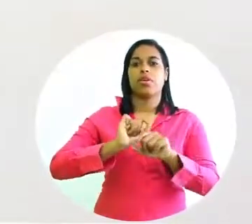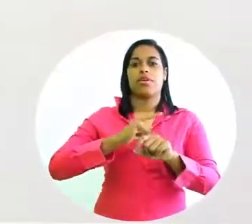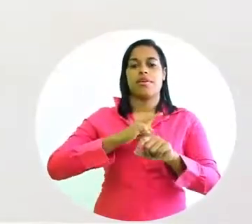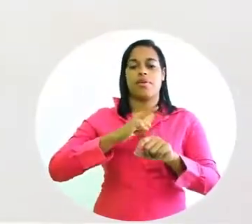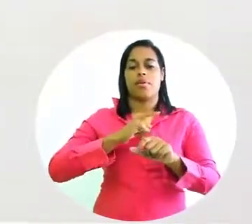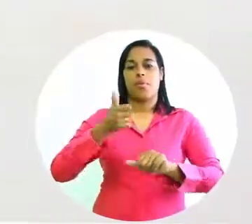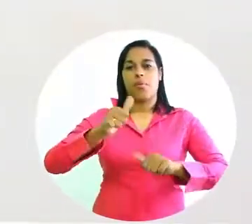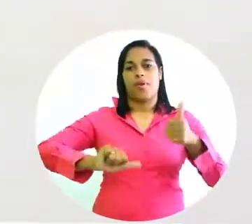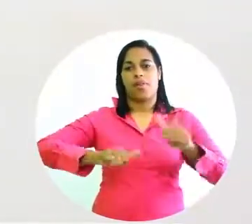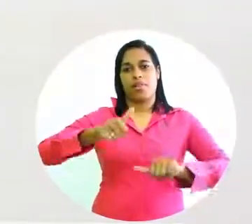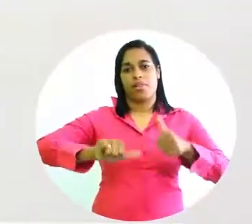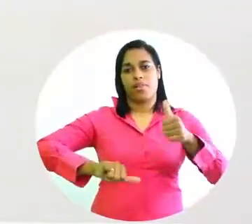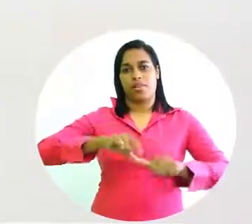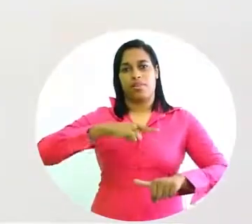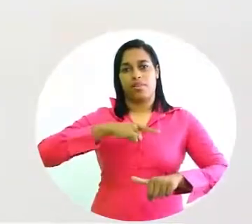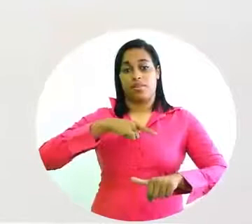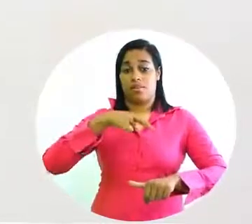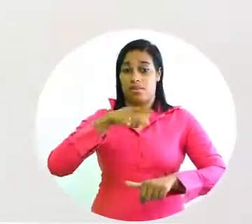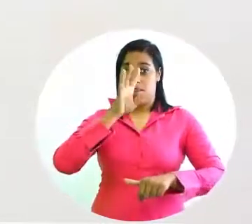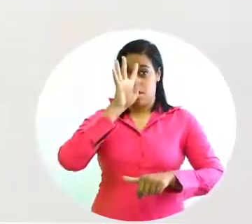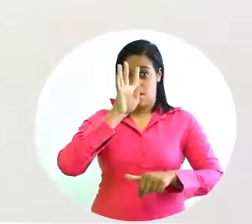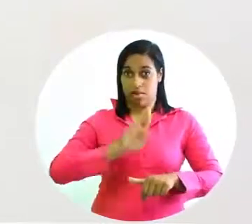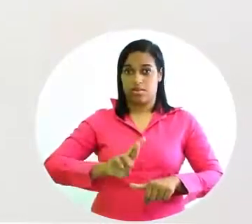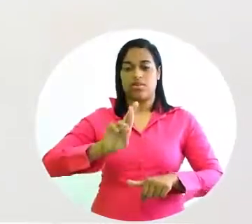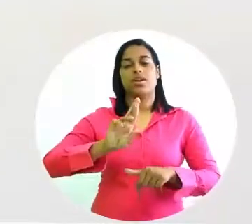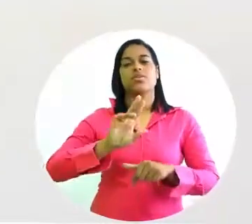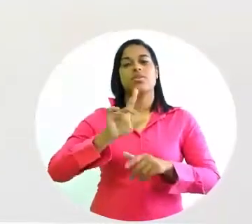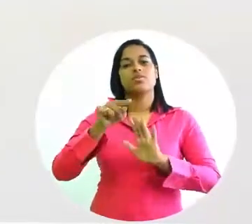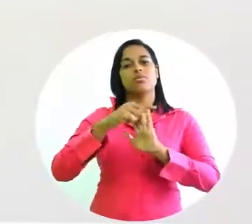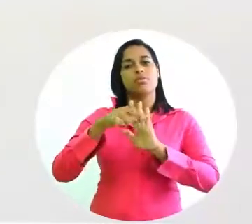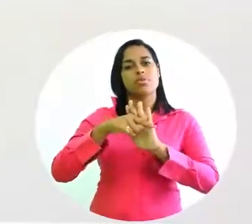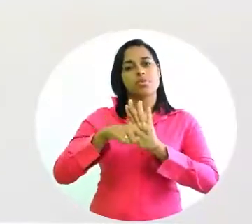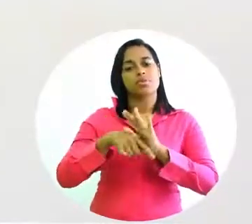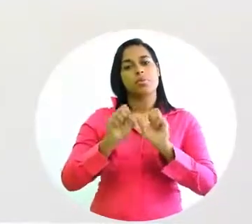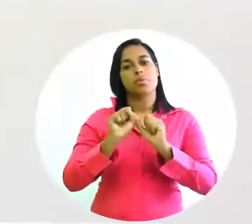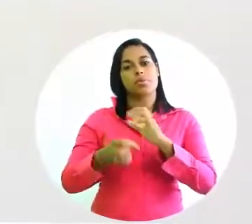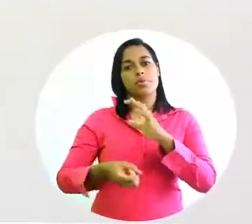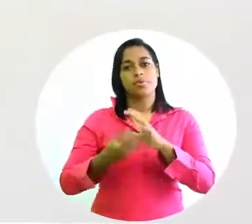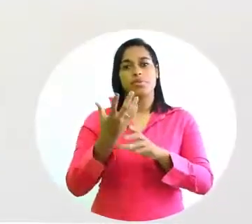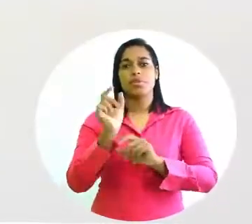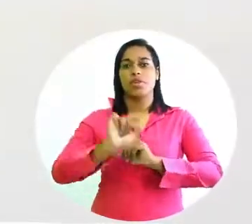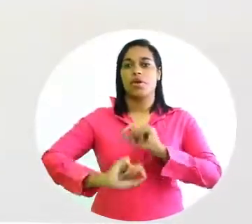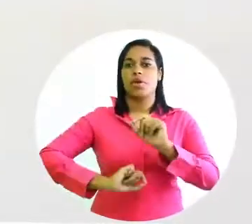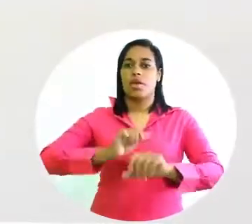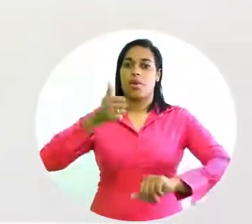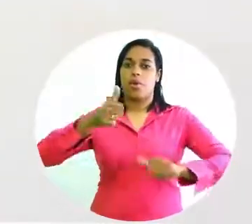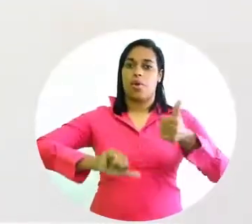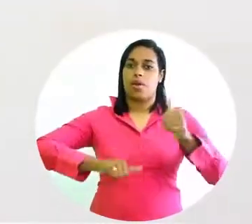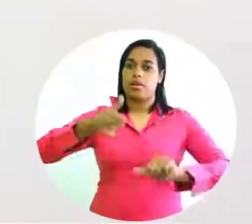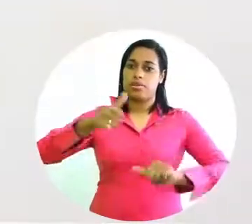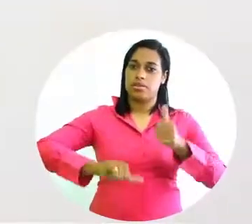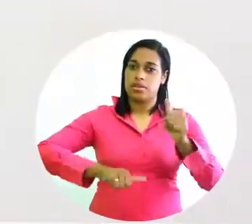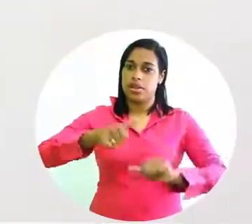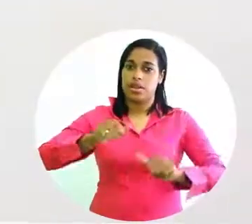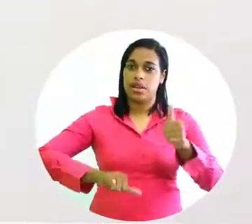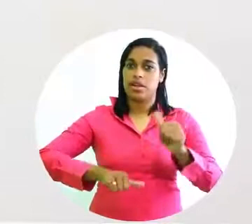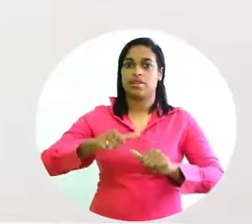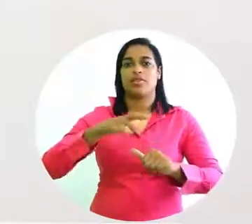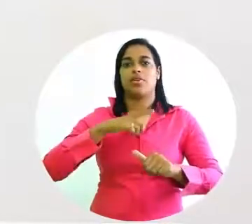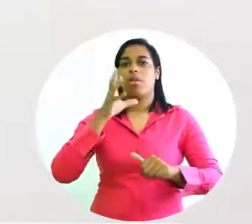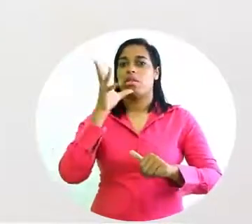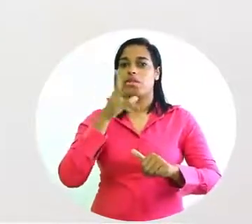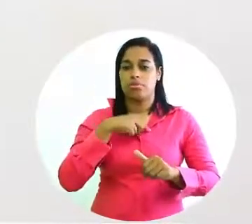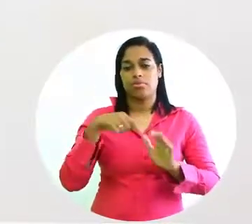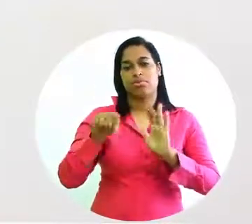eficientes e, com isso, com os resultados desse planejamento, nós poderemos criar indicadores de qualidade que vão melhorar os